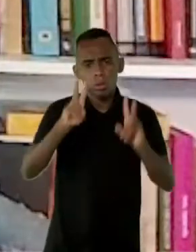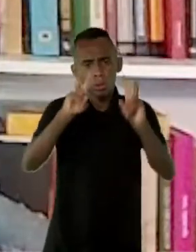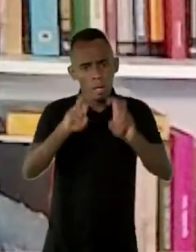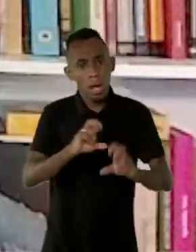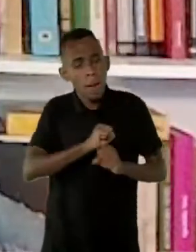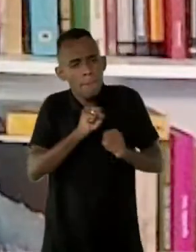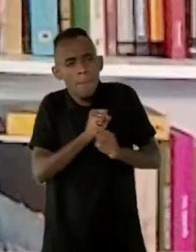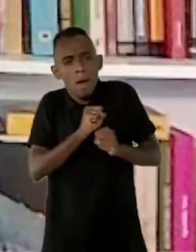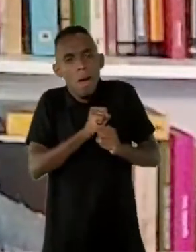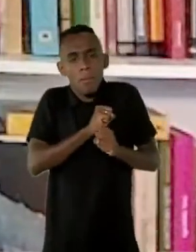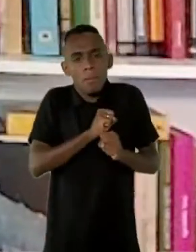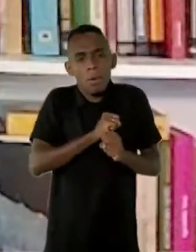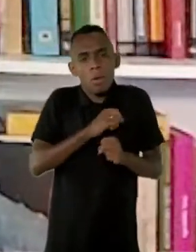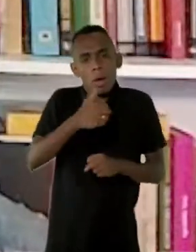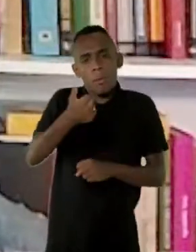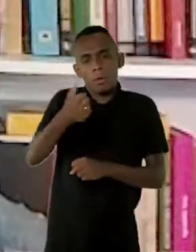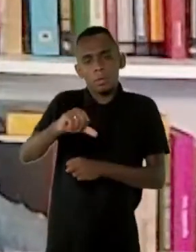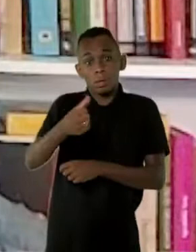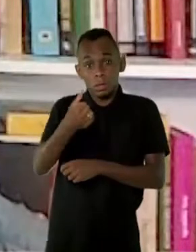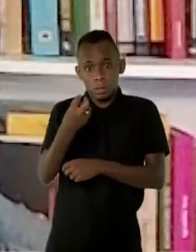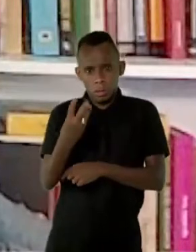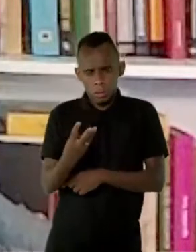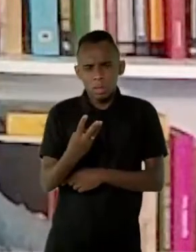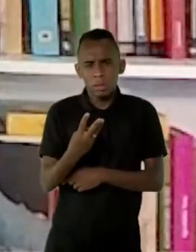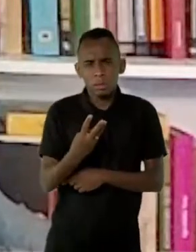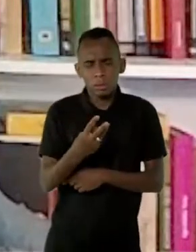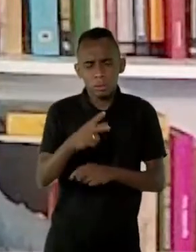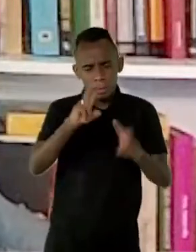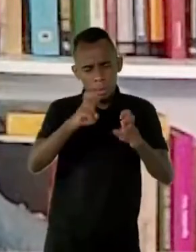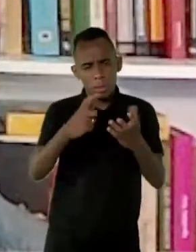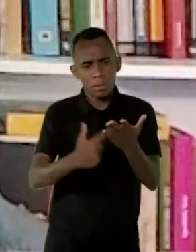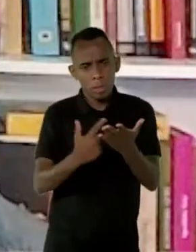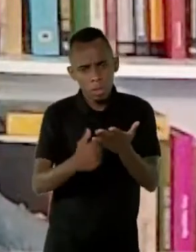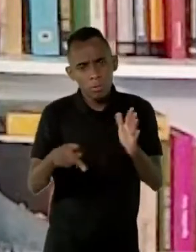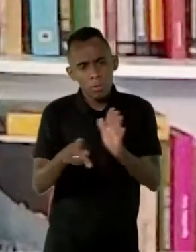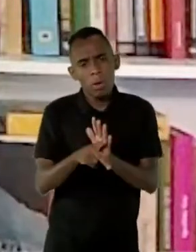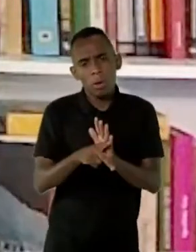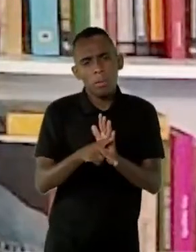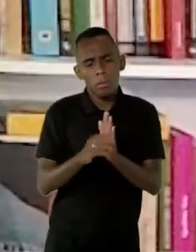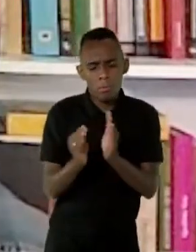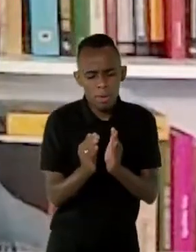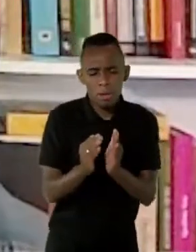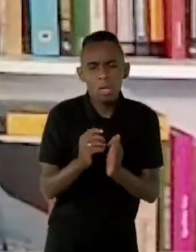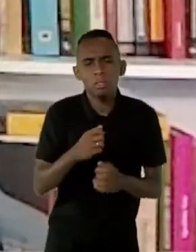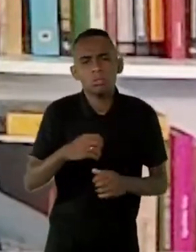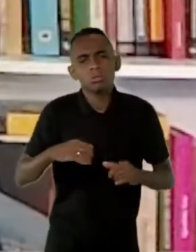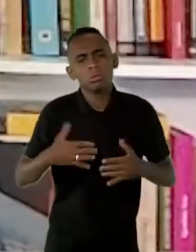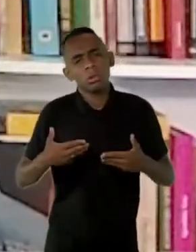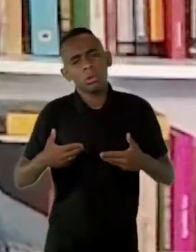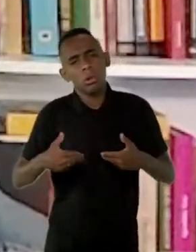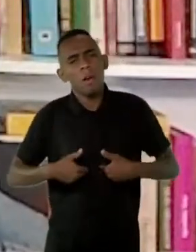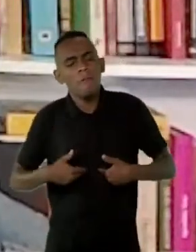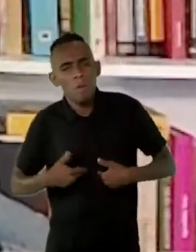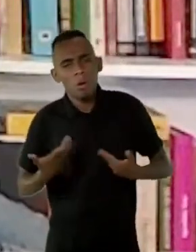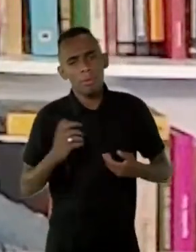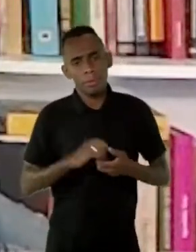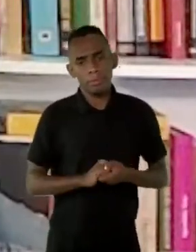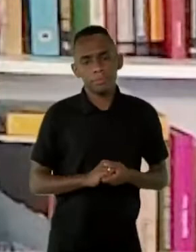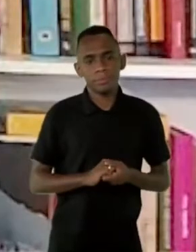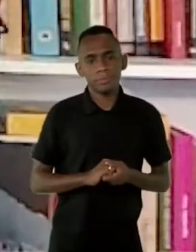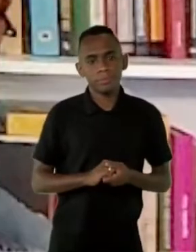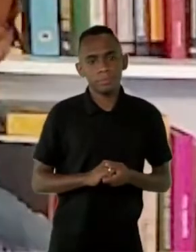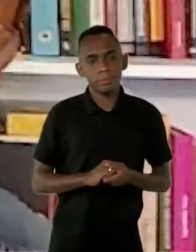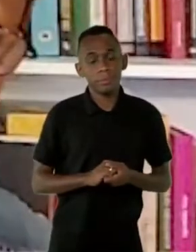um em 63, que é O Pedaço da Fome, mas publicou por conta própria, tal, para sair dessa